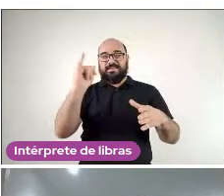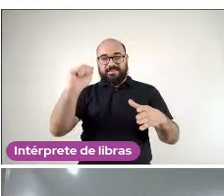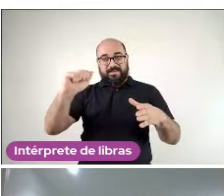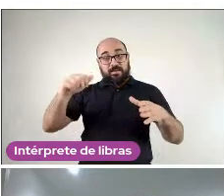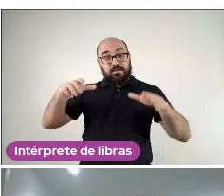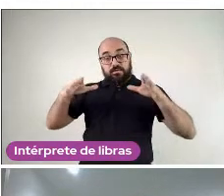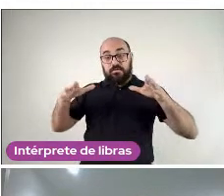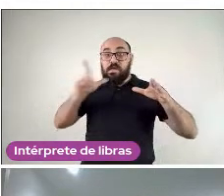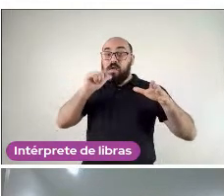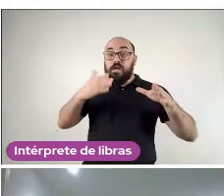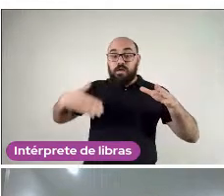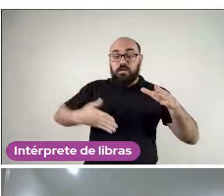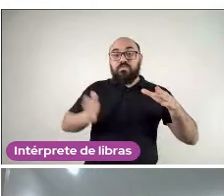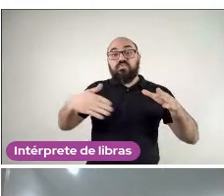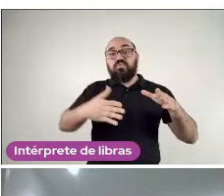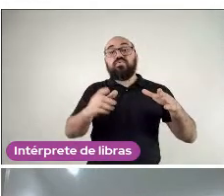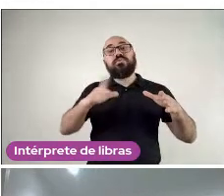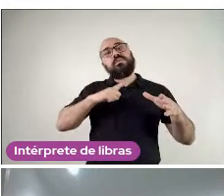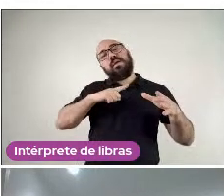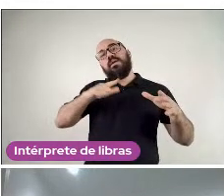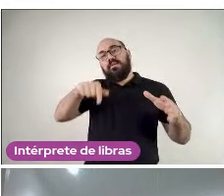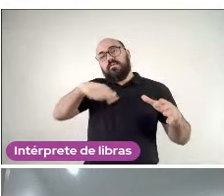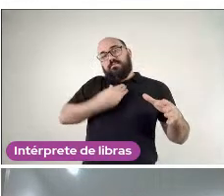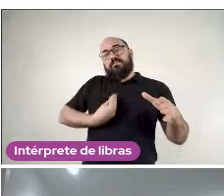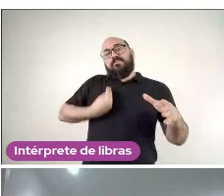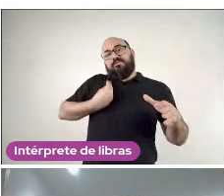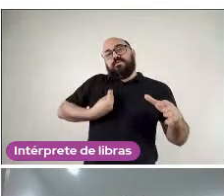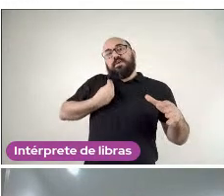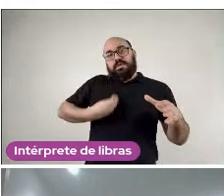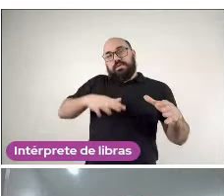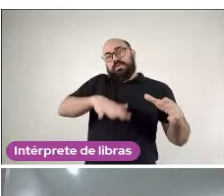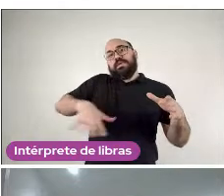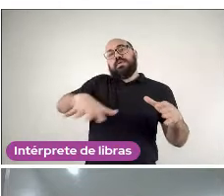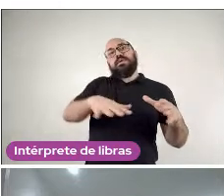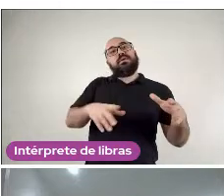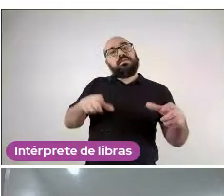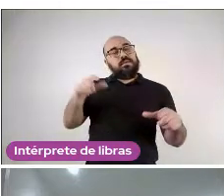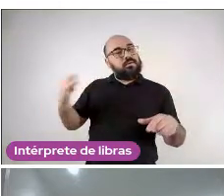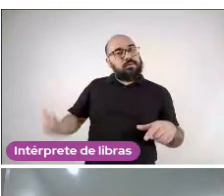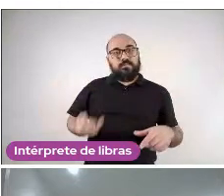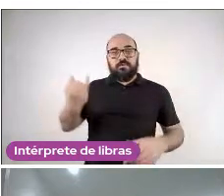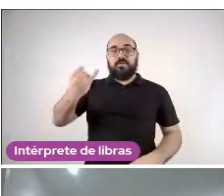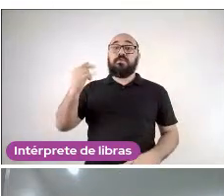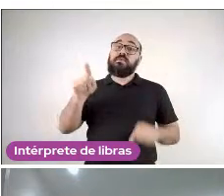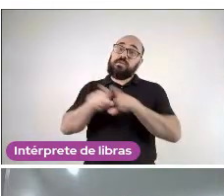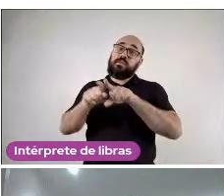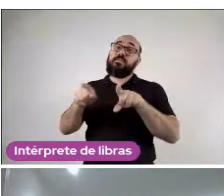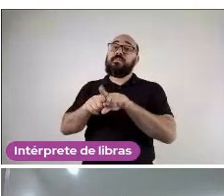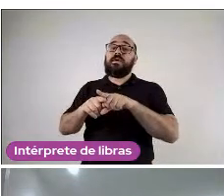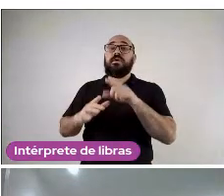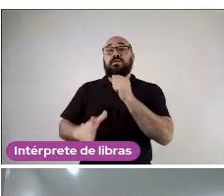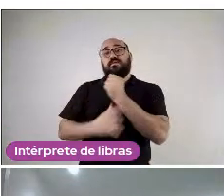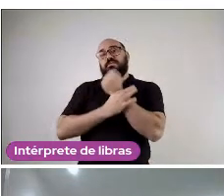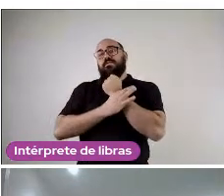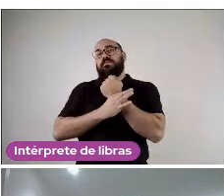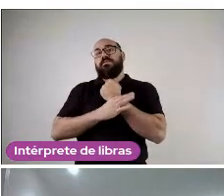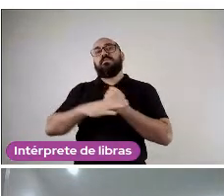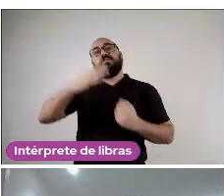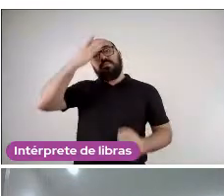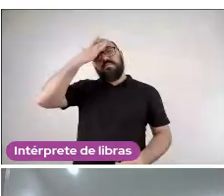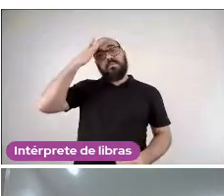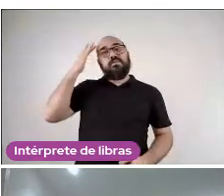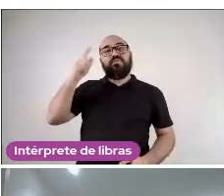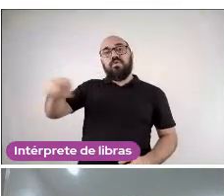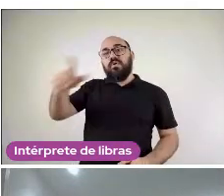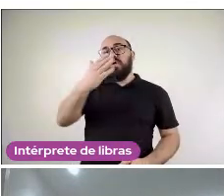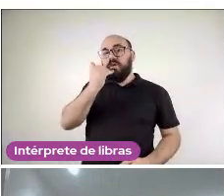e funcionamento, né, da biodiversidade e funcionamento desses ecossistemas, mas também para a segurança alimentar de muita gente ainda. E